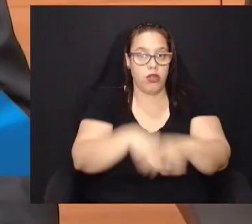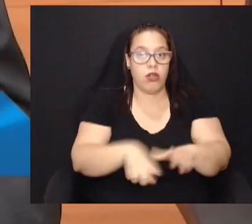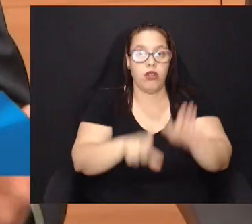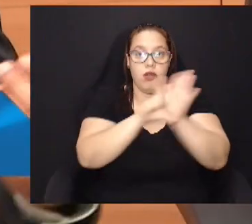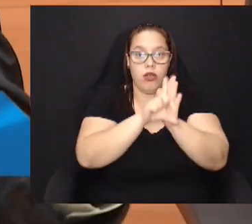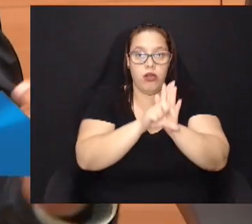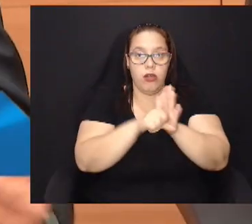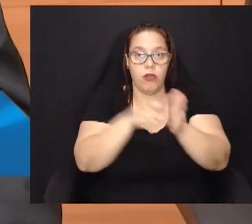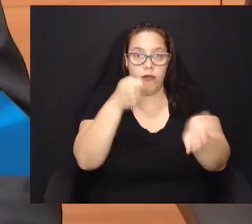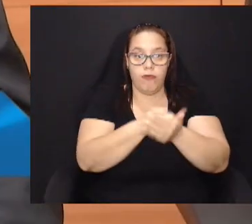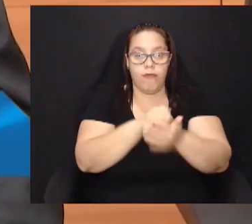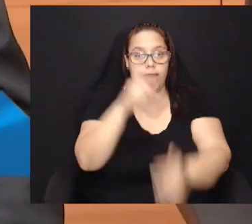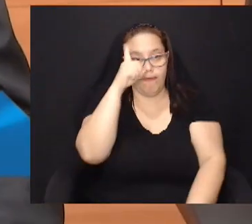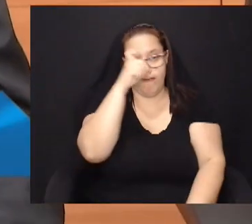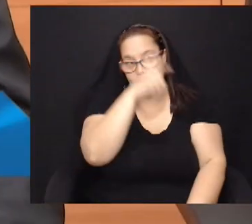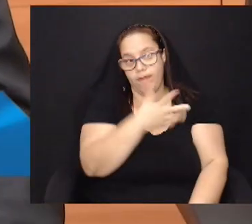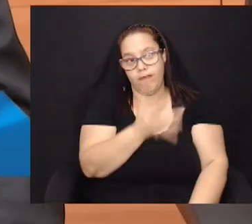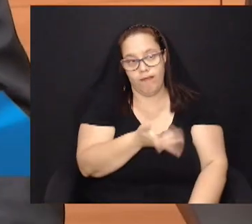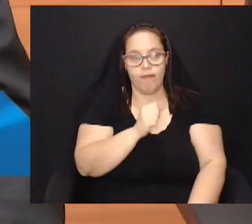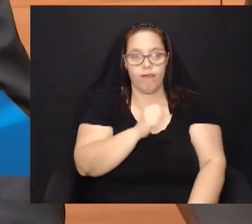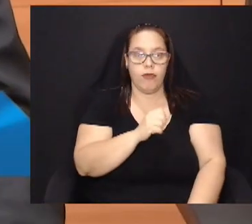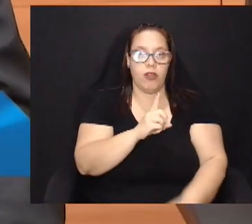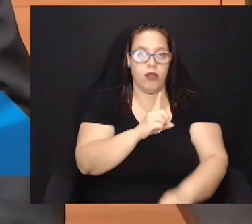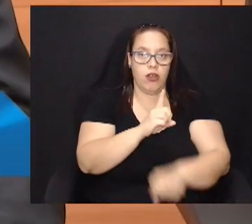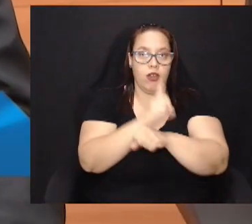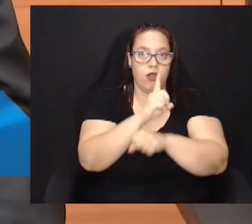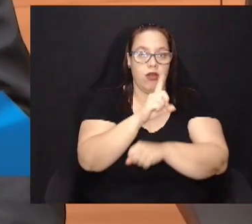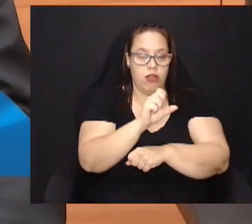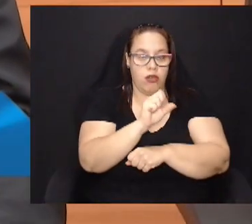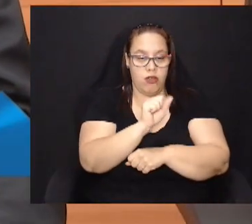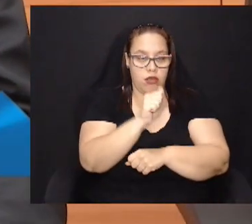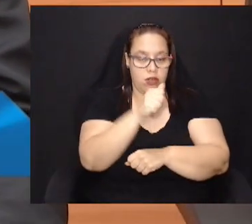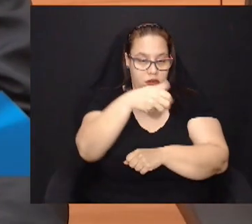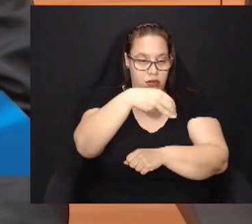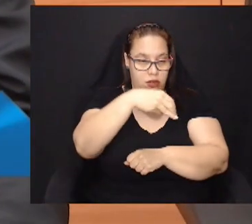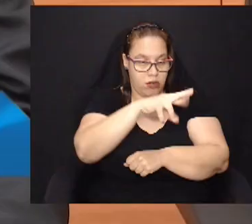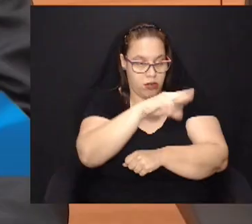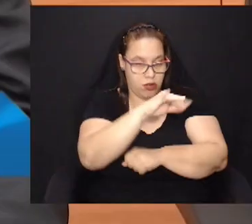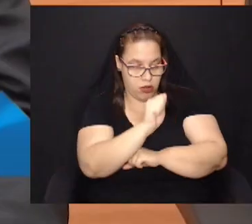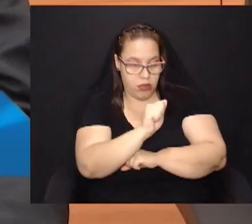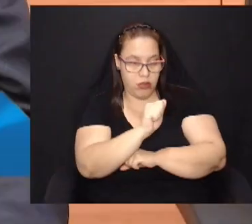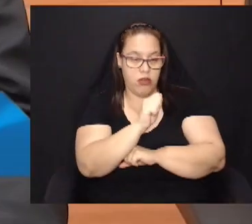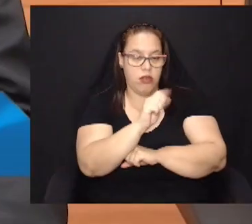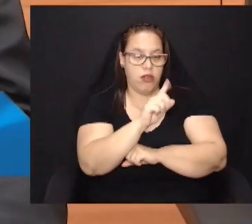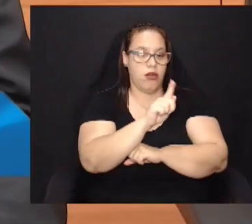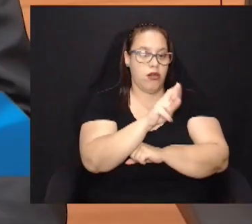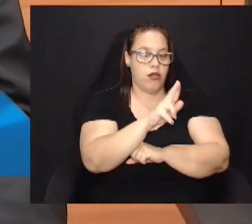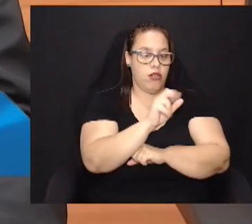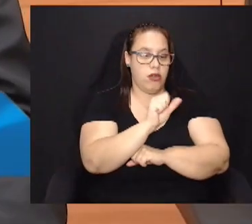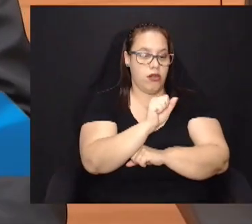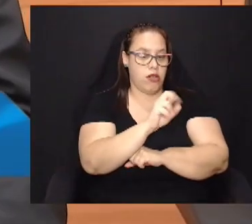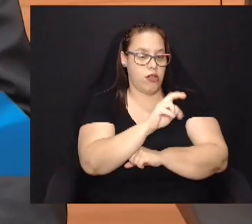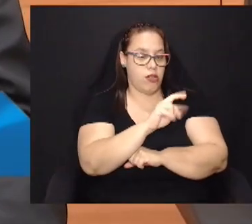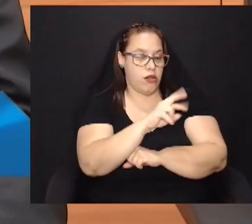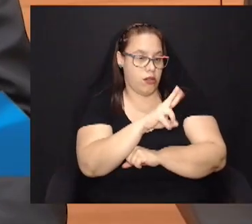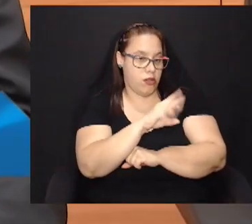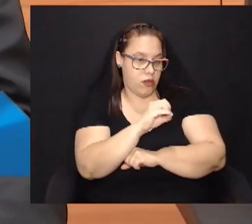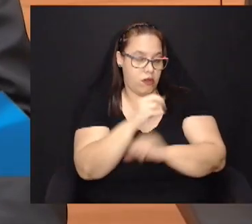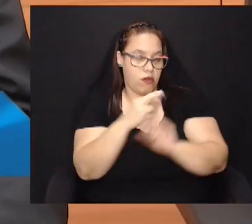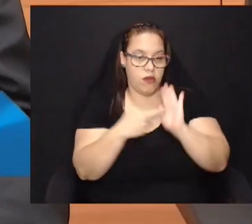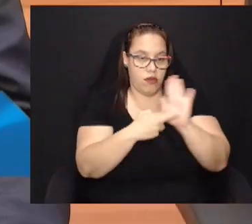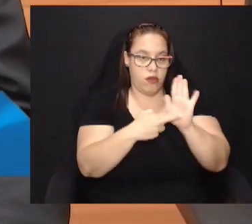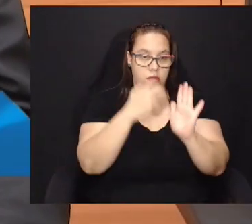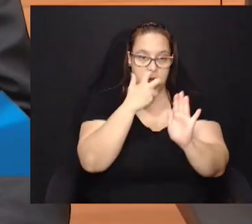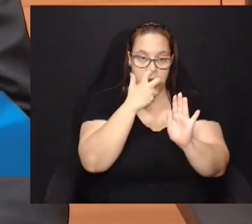complicação muito grande. Doutora Samira, gostaria de cumprimentar, e o Gustavo aqui, representando o pessoal